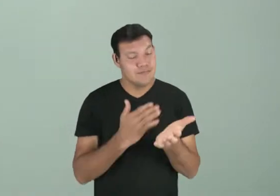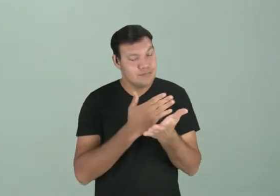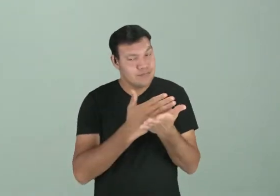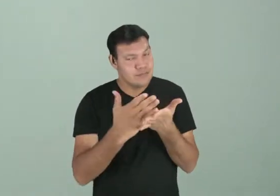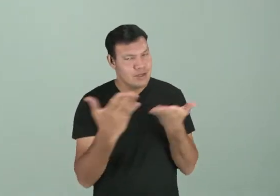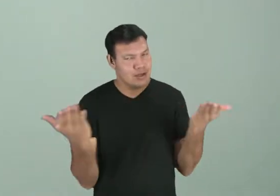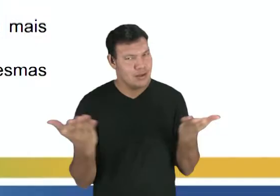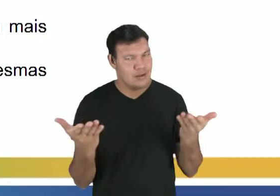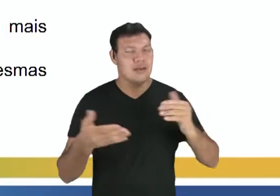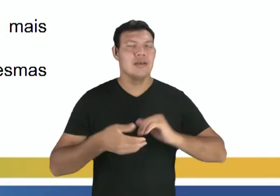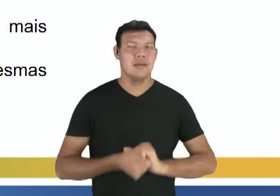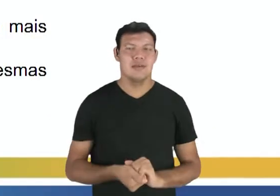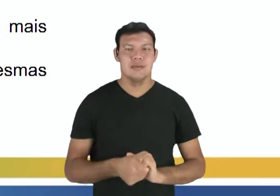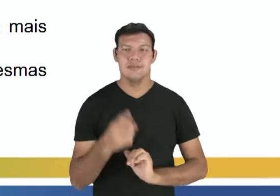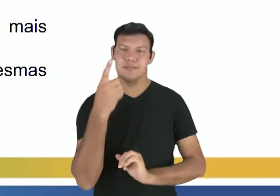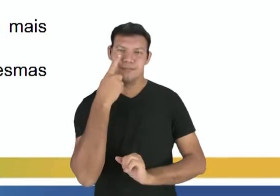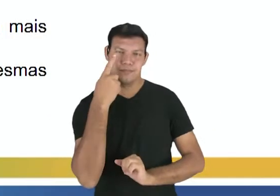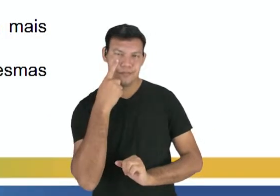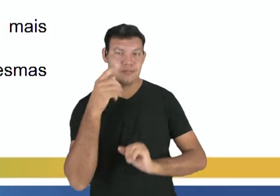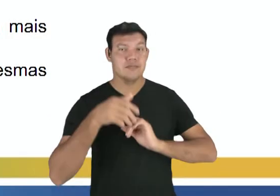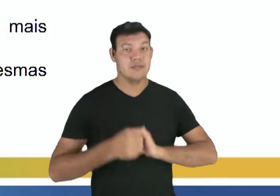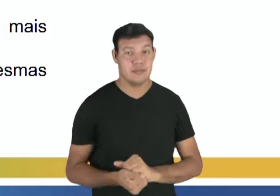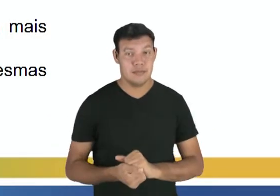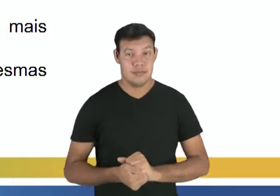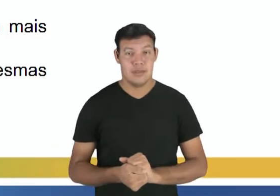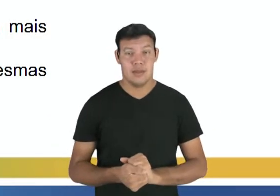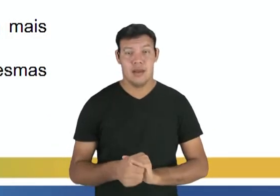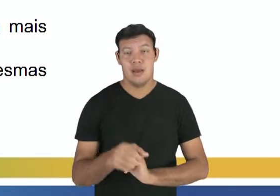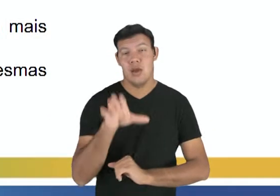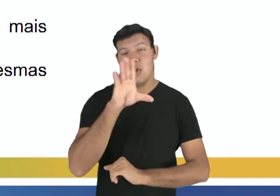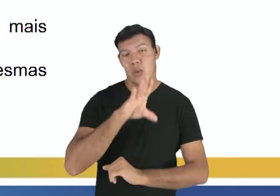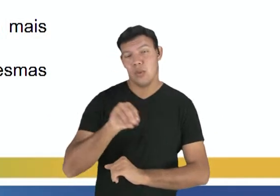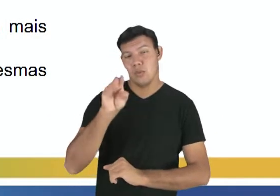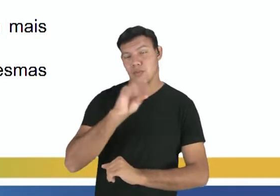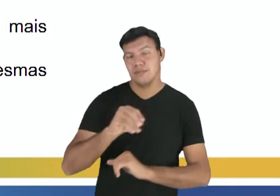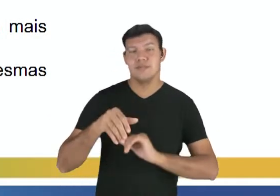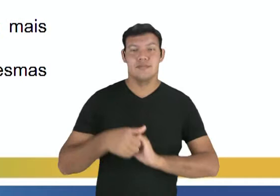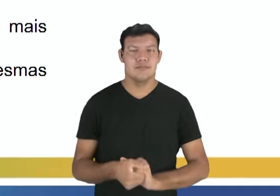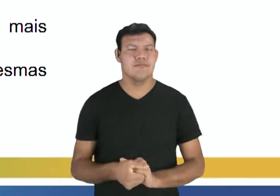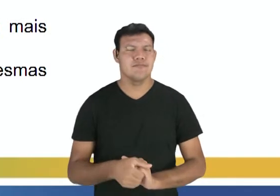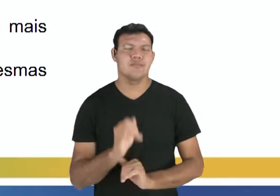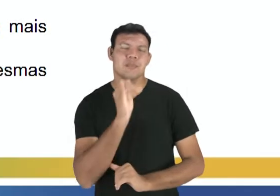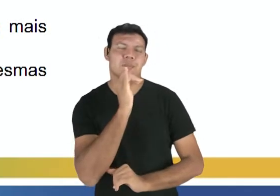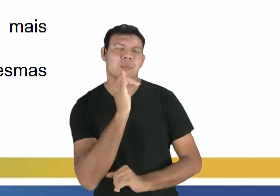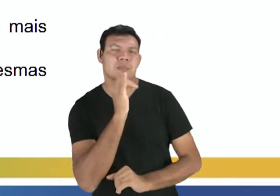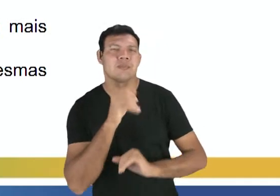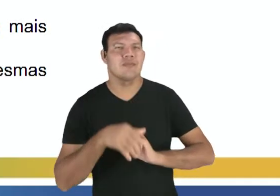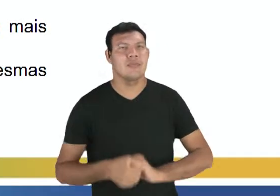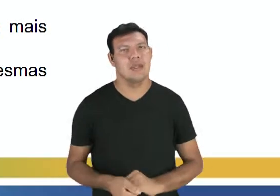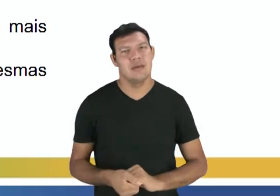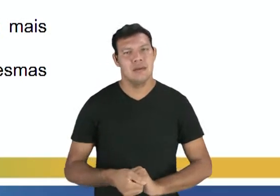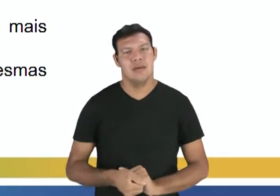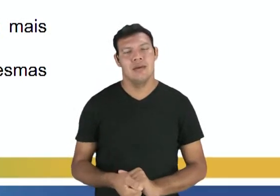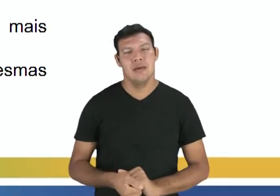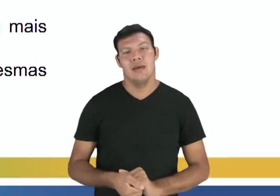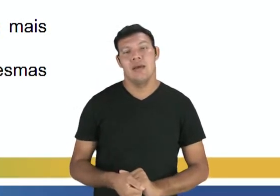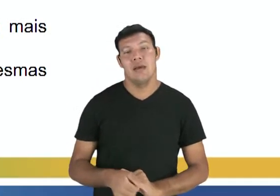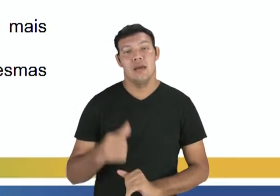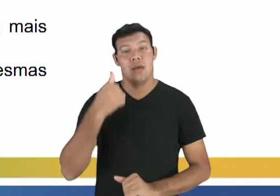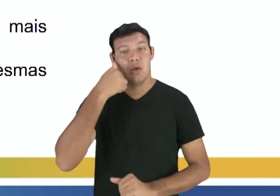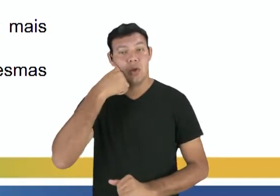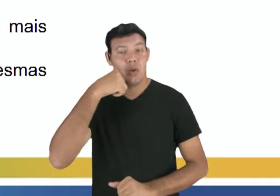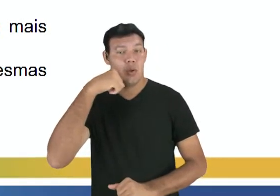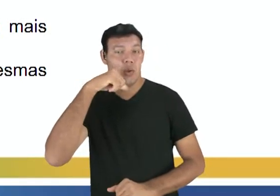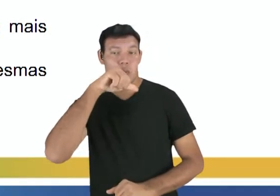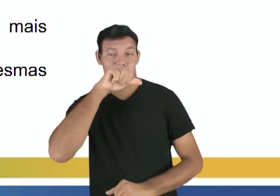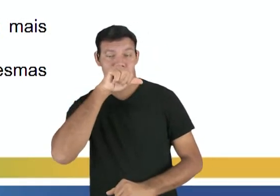iniciar. Olhem só, gente, quando você está falando com alguém, você não, por exemplo, né, você não diz: mãe, o João quer falar com a